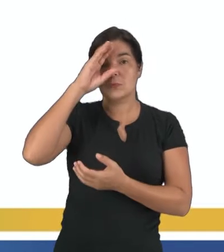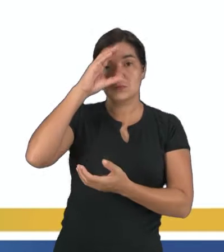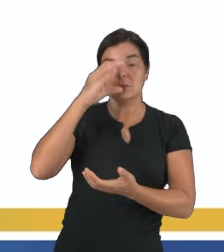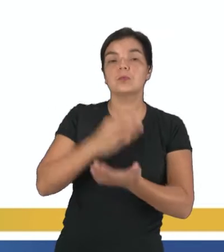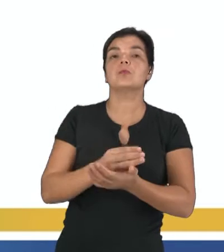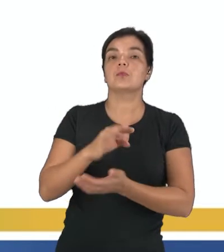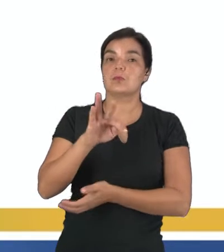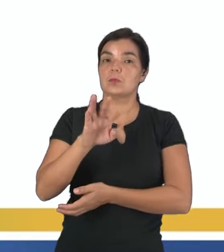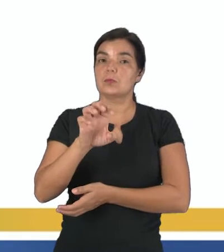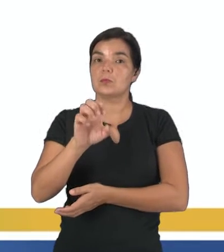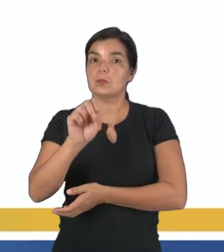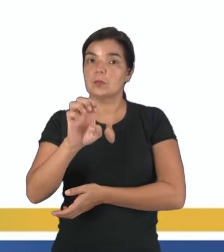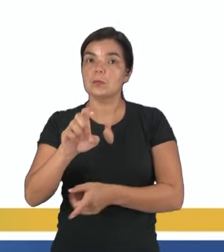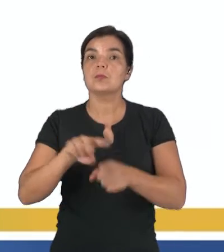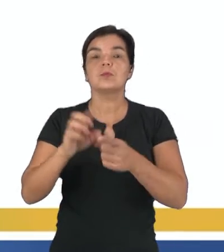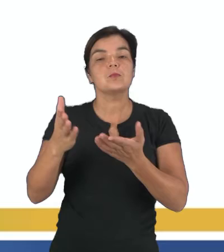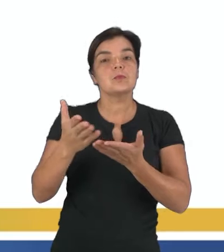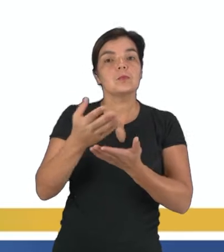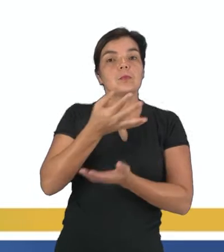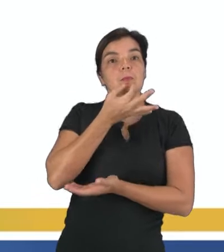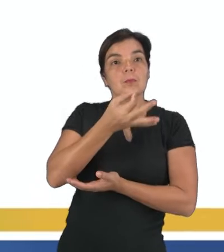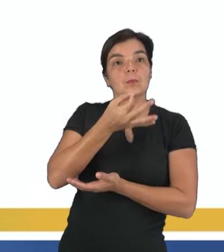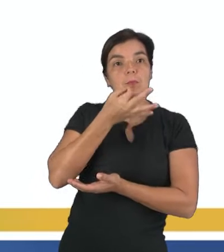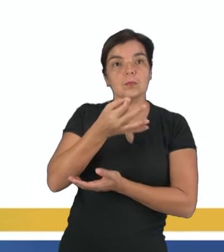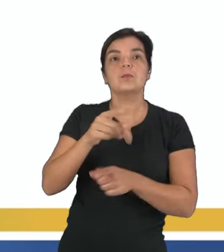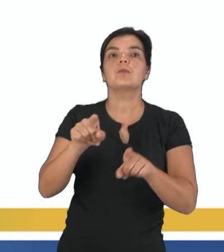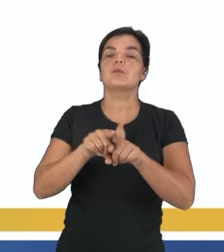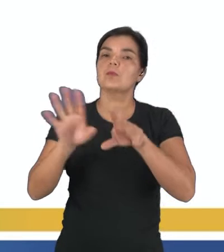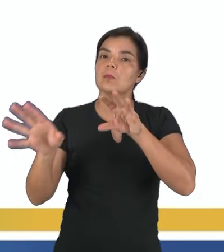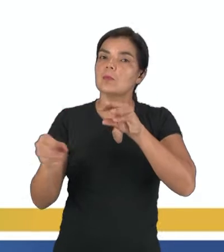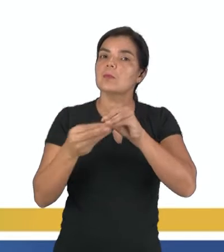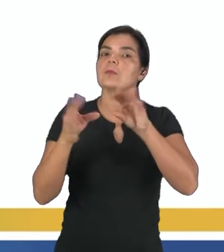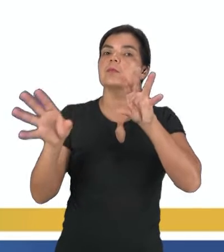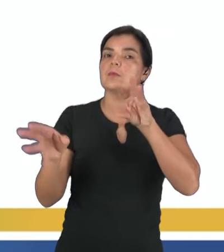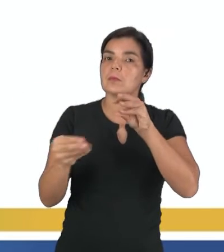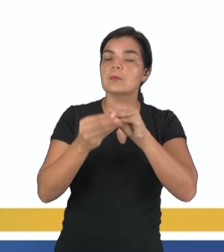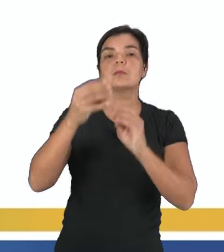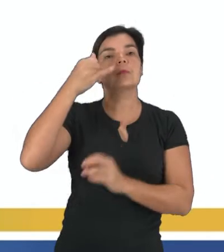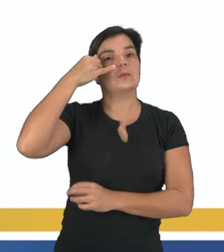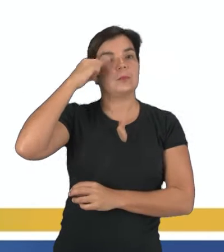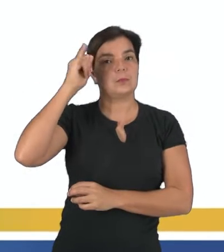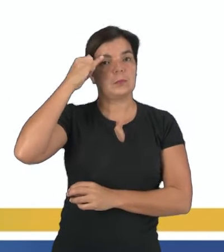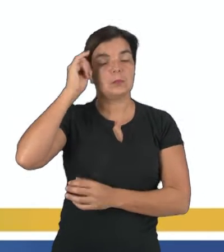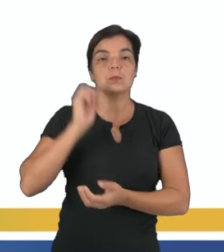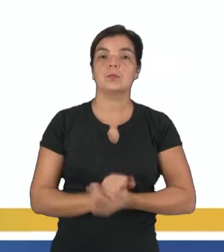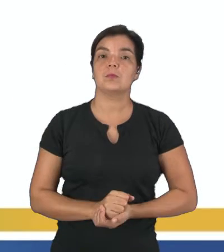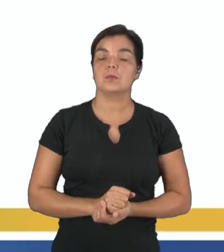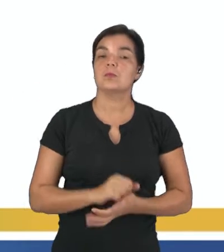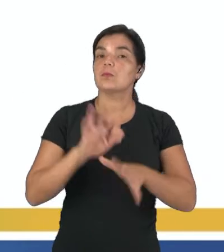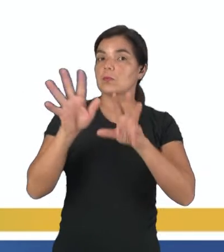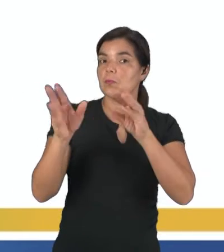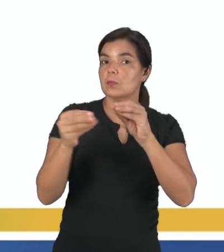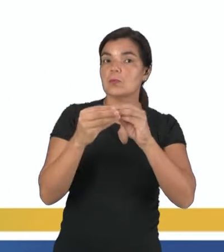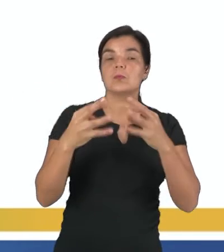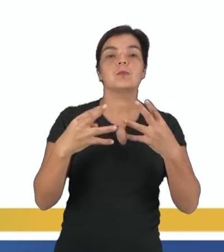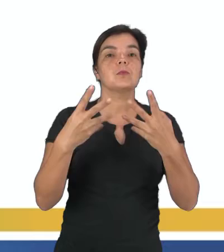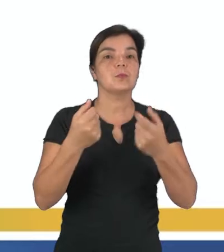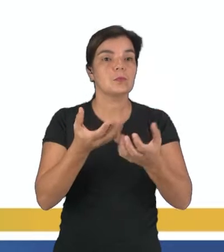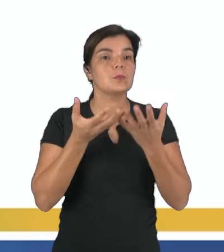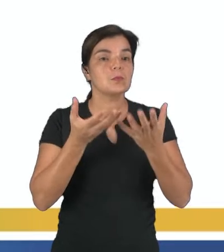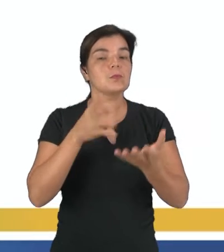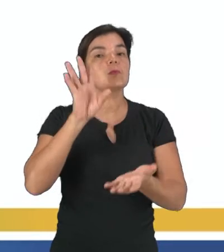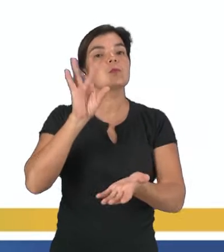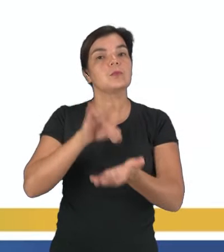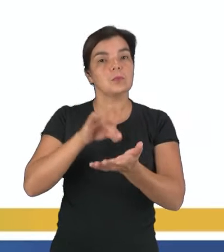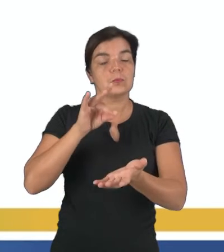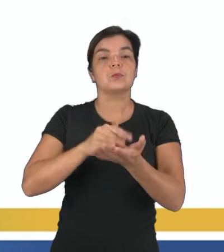vai resgatar ali o ponto de vista, complementando as ideias, dando um complemento ali para o que eu quero